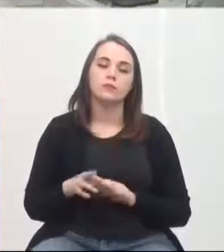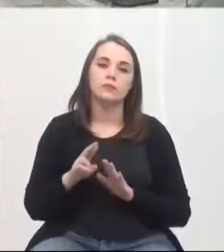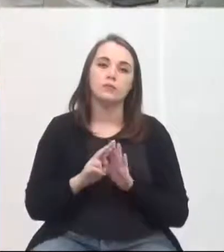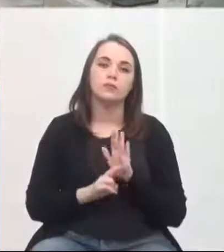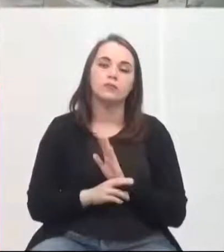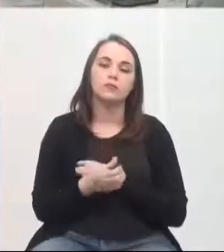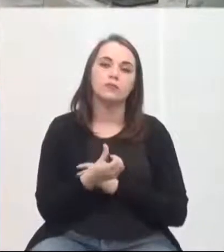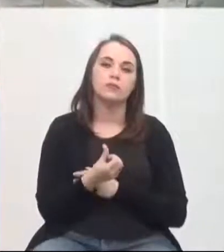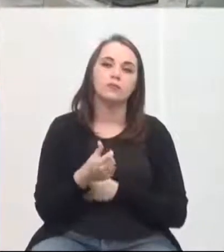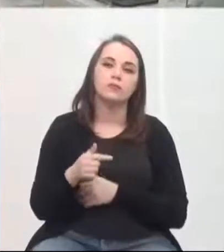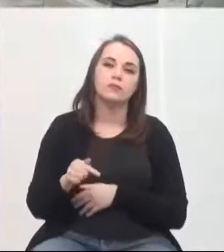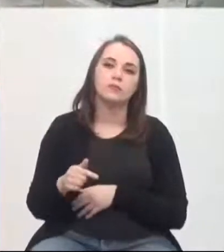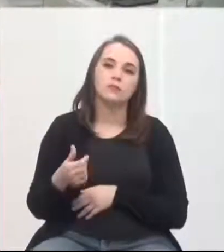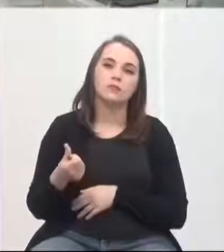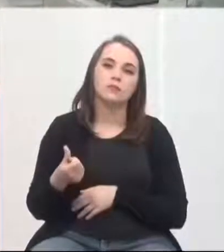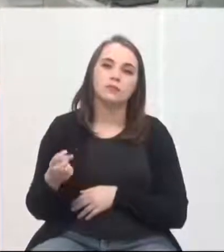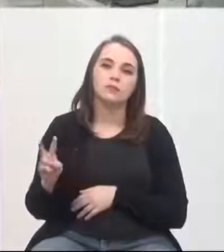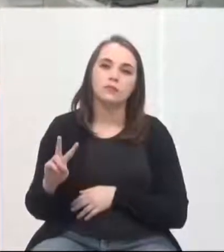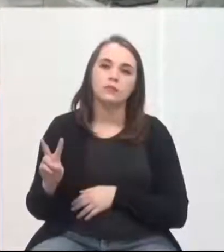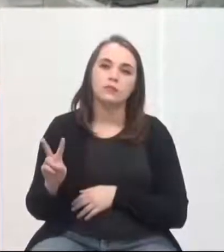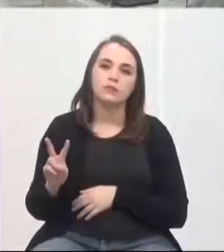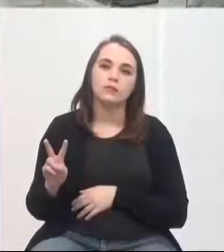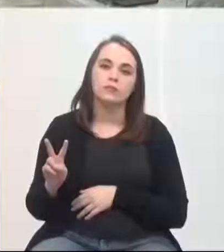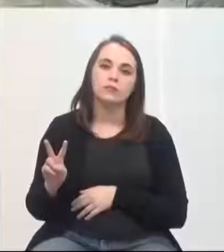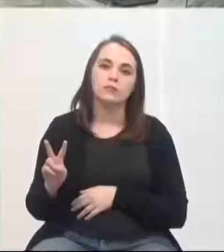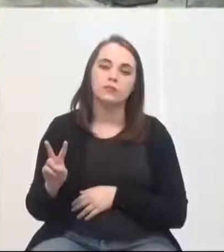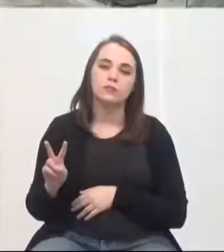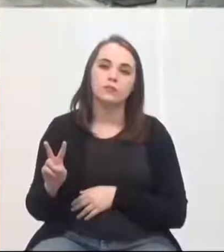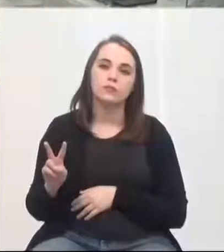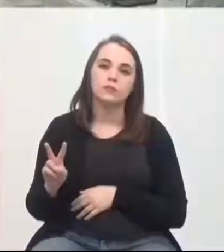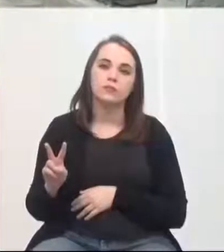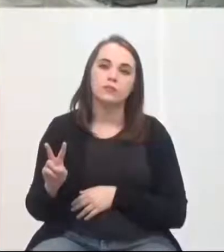Requerimento 676-2021, autor vereador